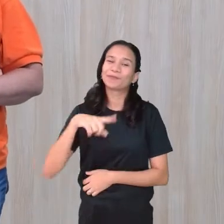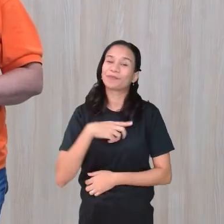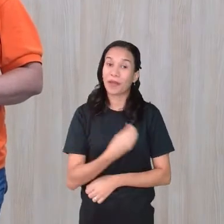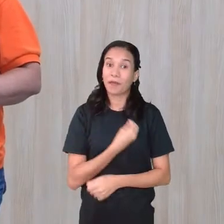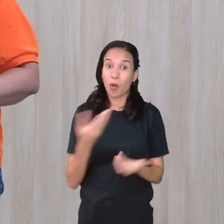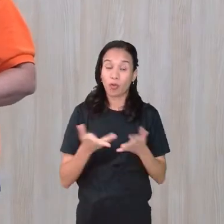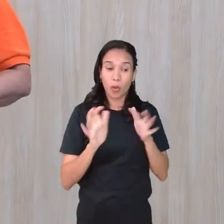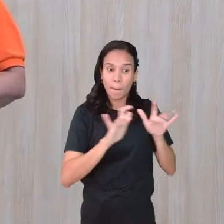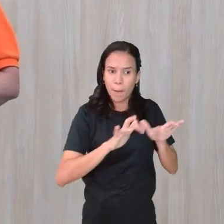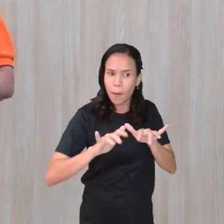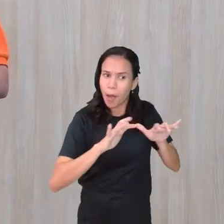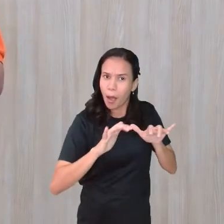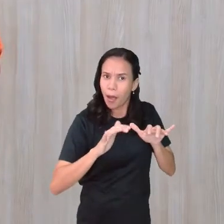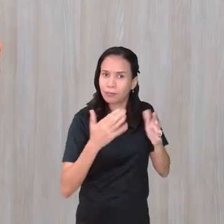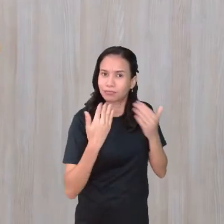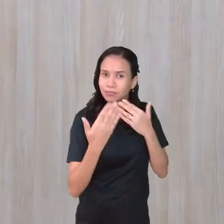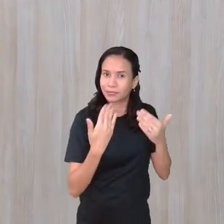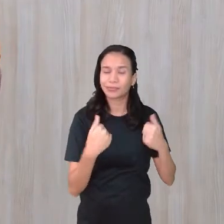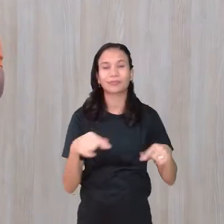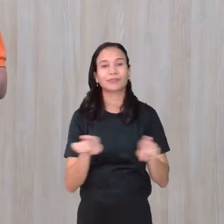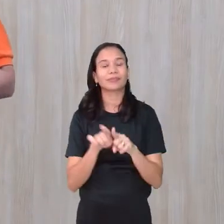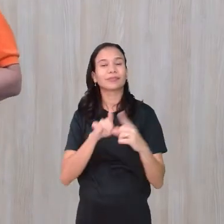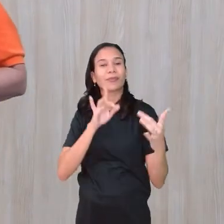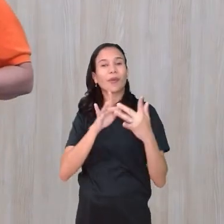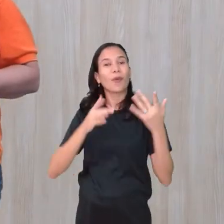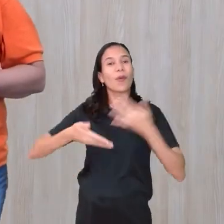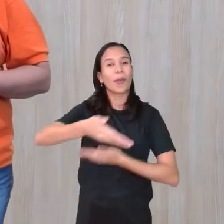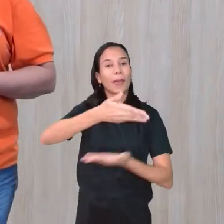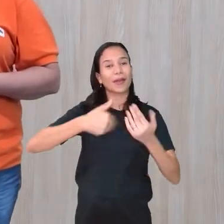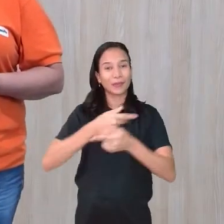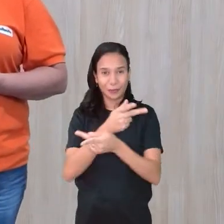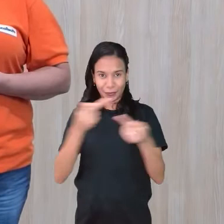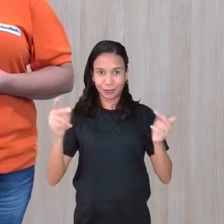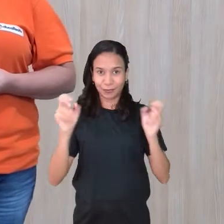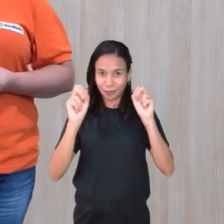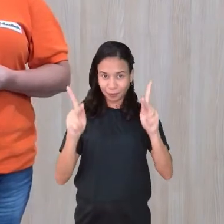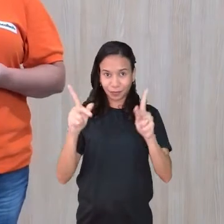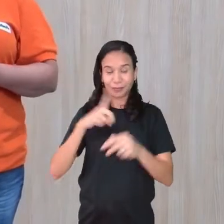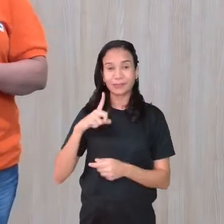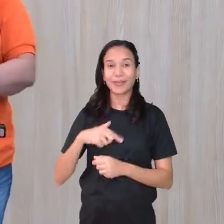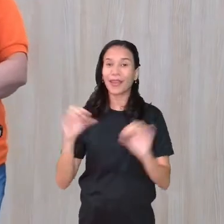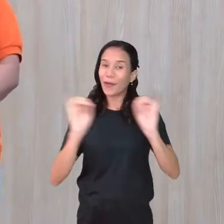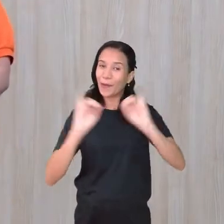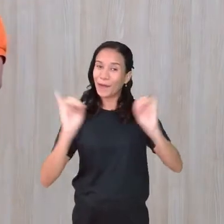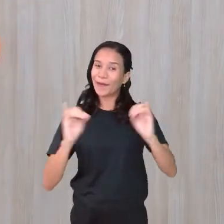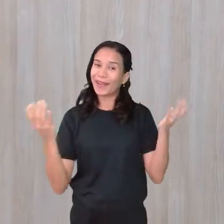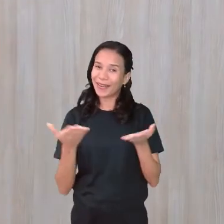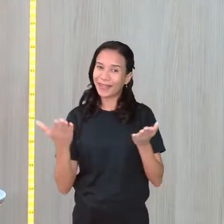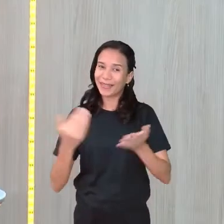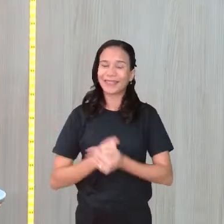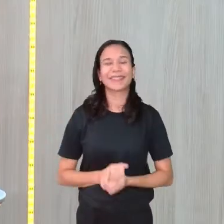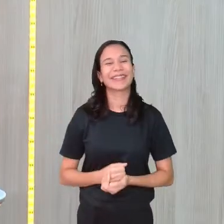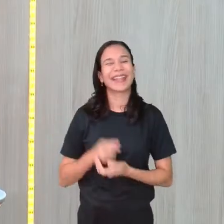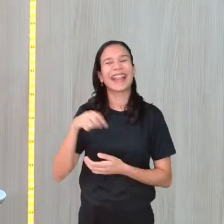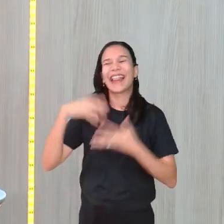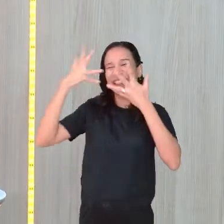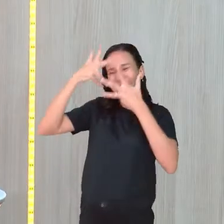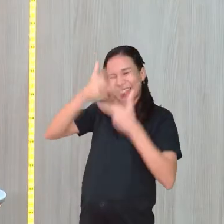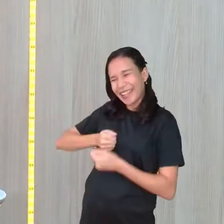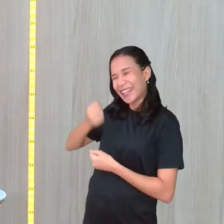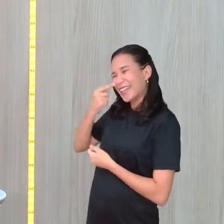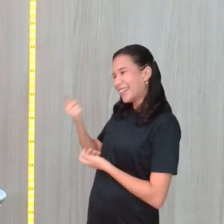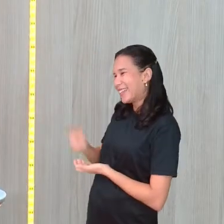no chat também e estará interagindo com vocês, ok? Ela vai dar um alô agora, essa mulher